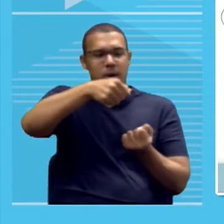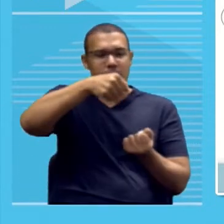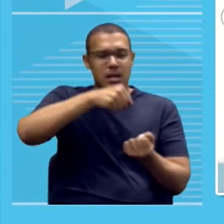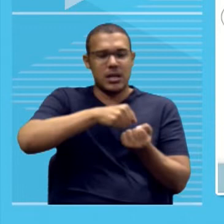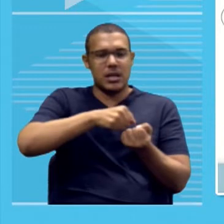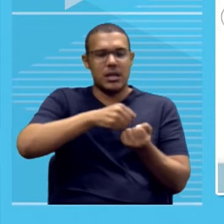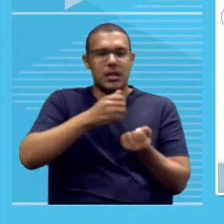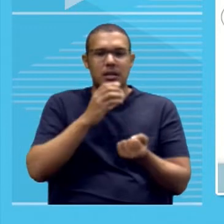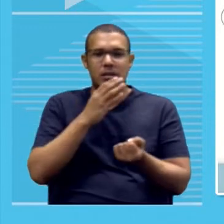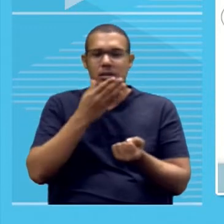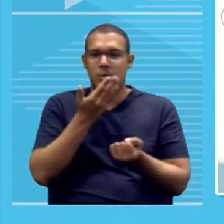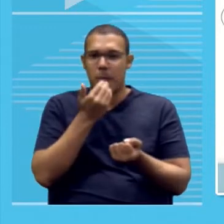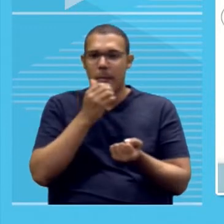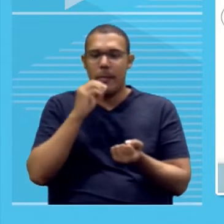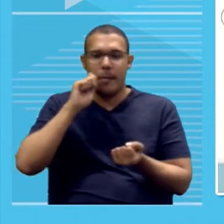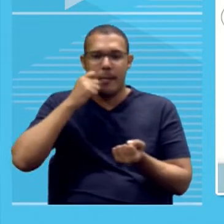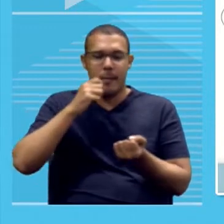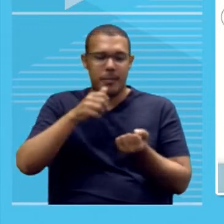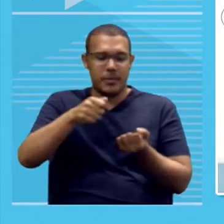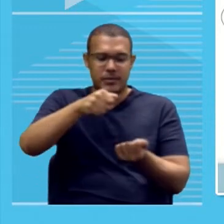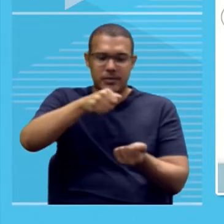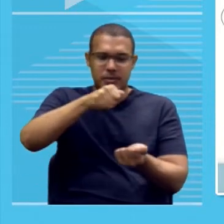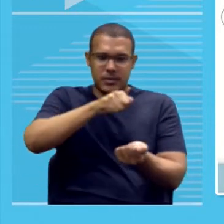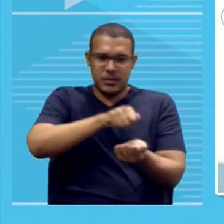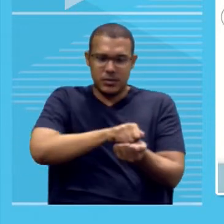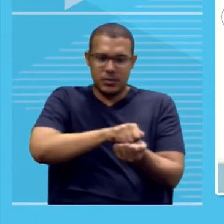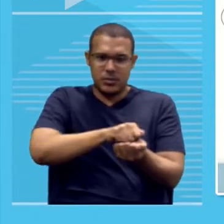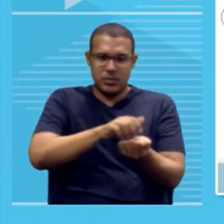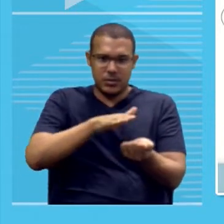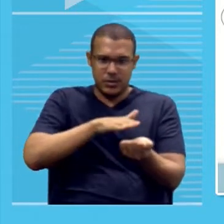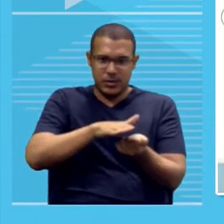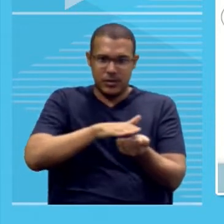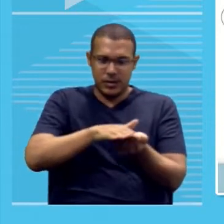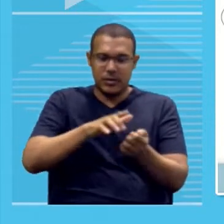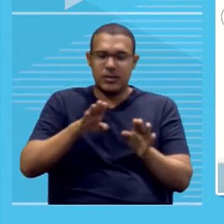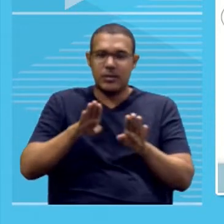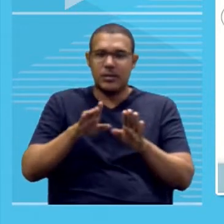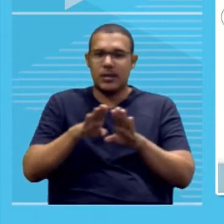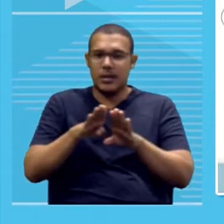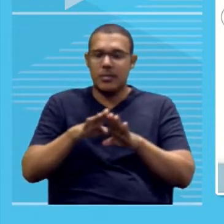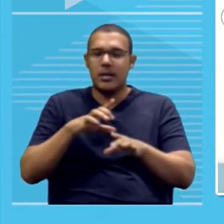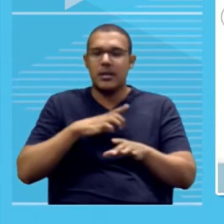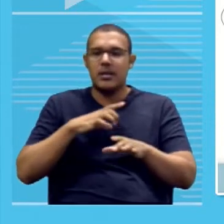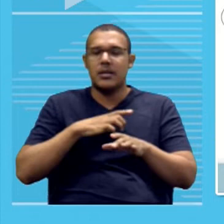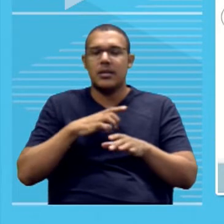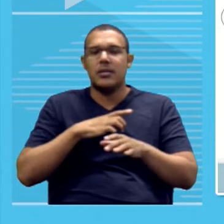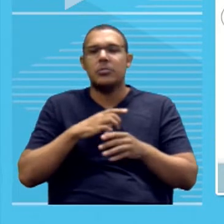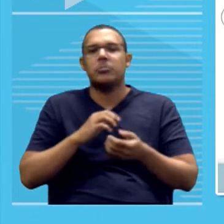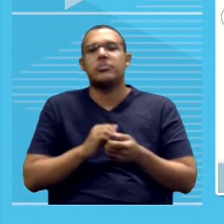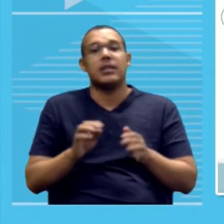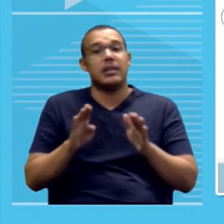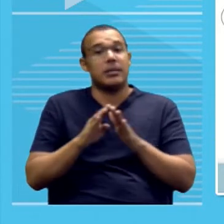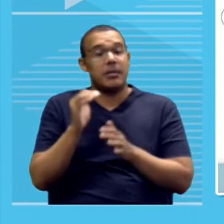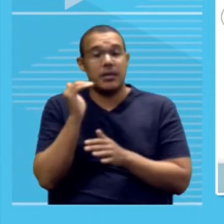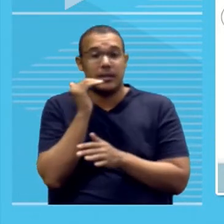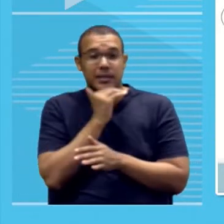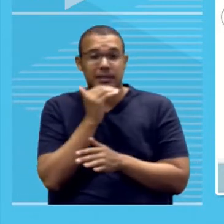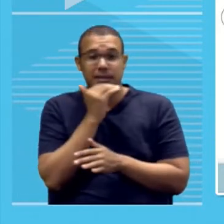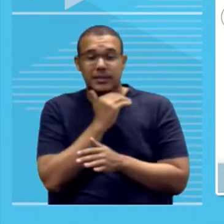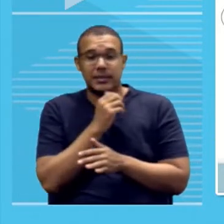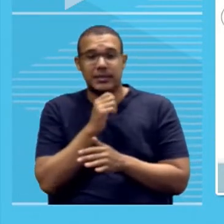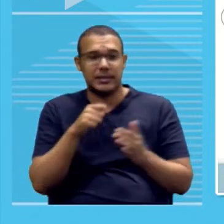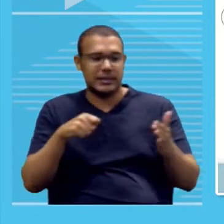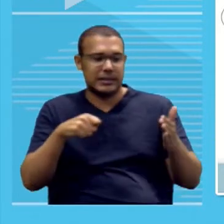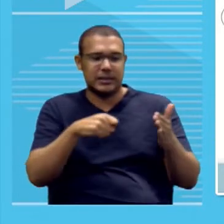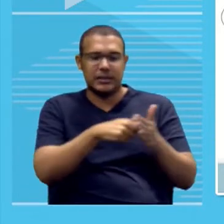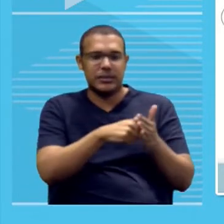o misto quente ali, a sanduicheira, ela dentro dela é um resistor. Aquele resistor ali vai esquentar gradativamente. Você bota na tomada, ela não